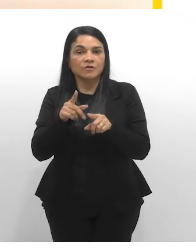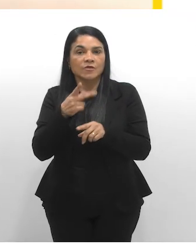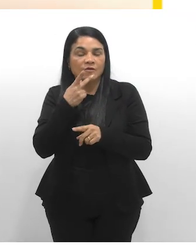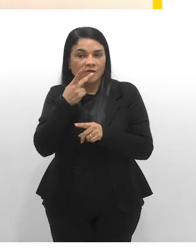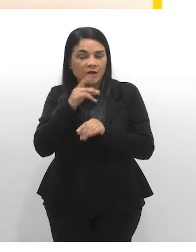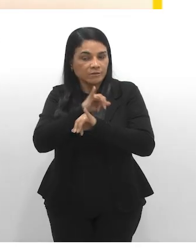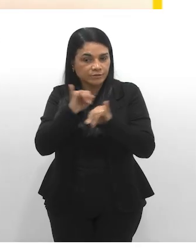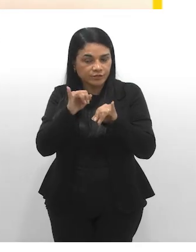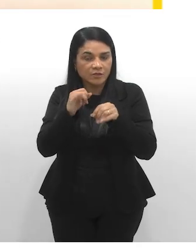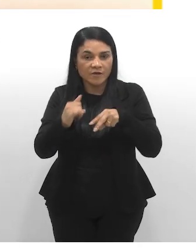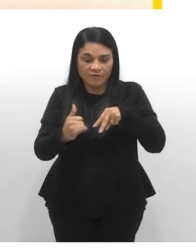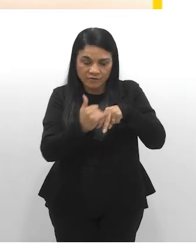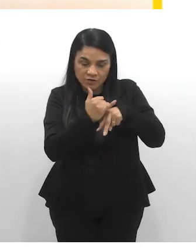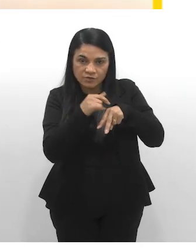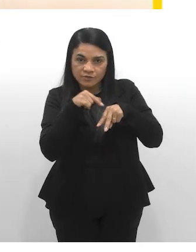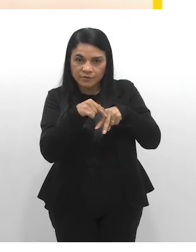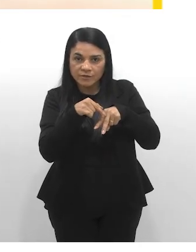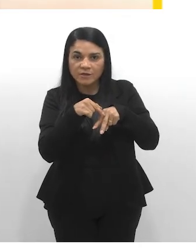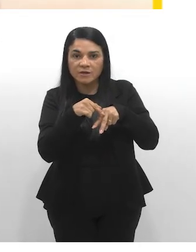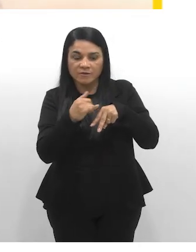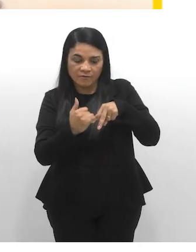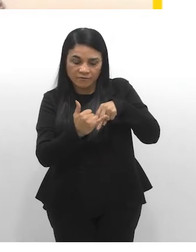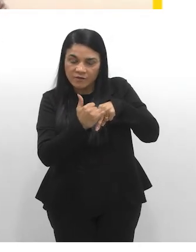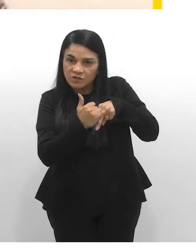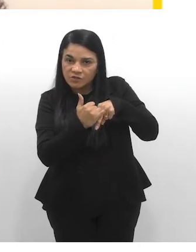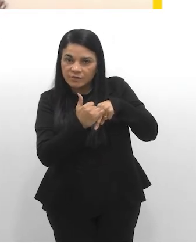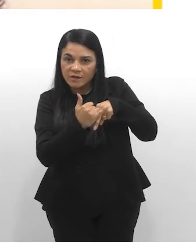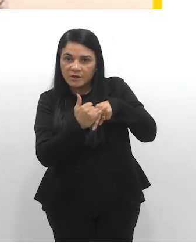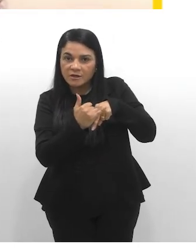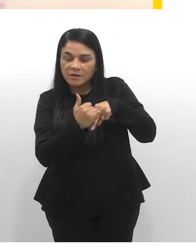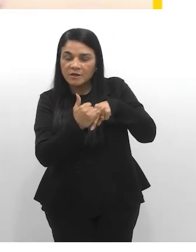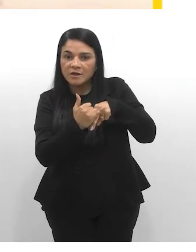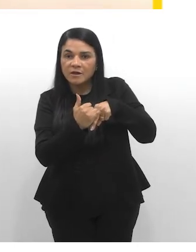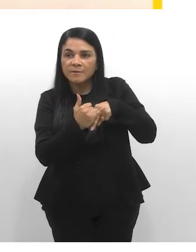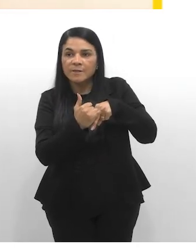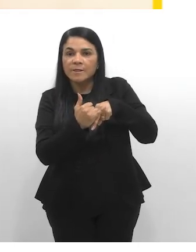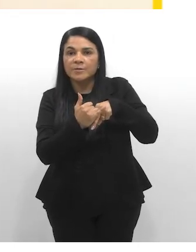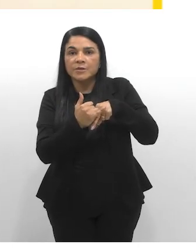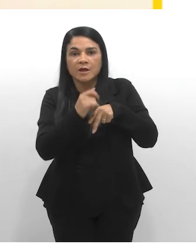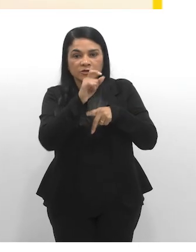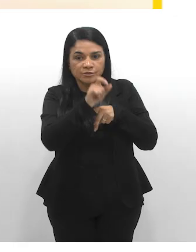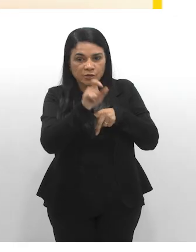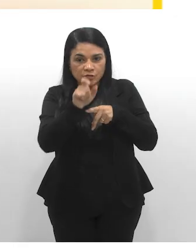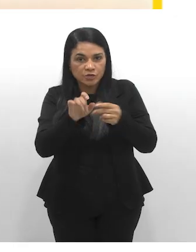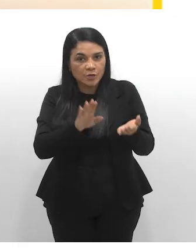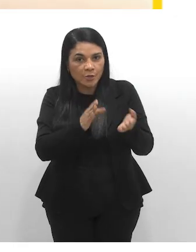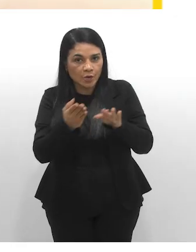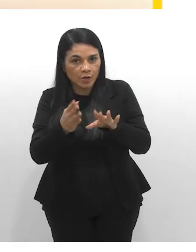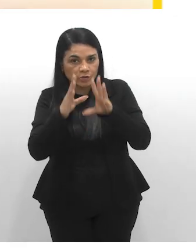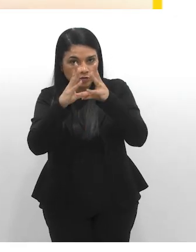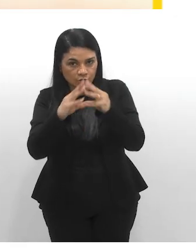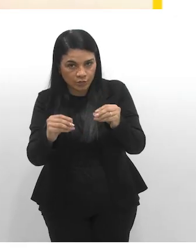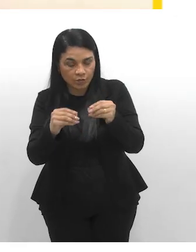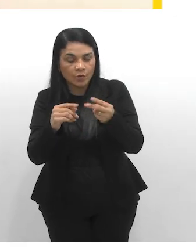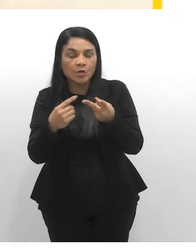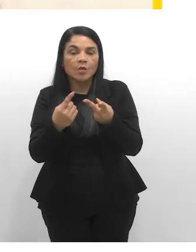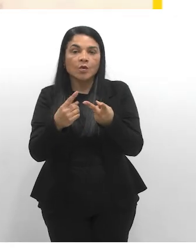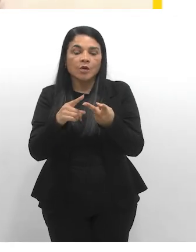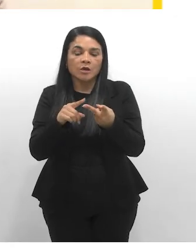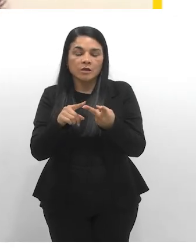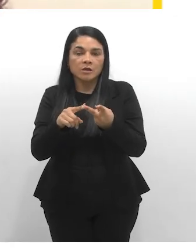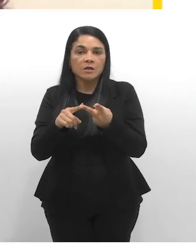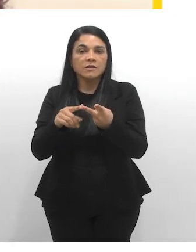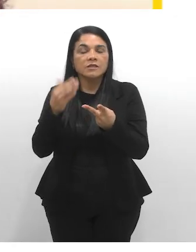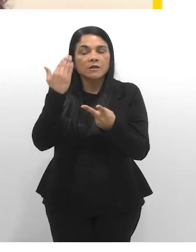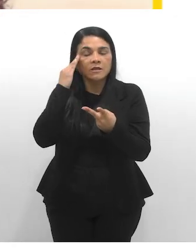quando a gente diz vítimas, a gente está falando da vítima direta, né, ou seja, a gente entendeu os